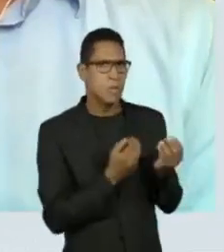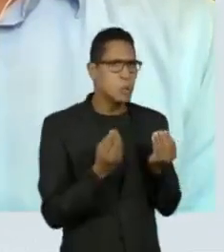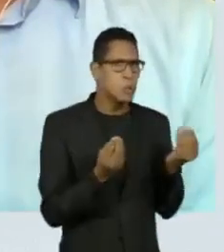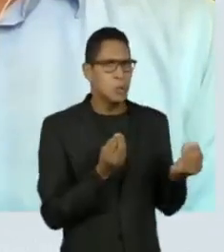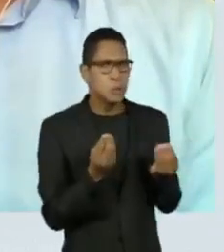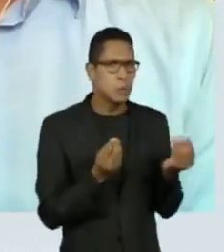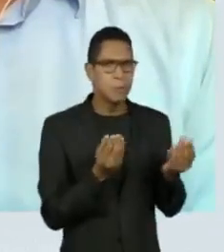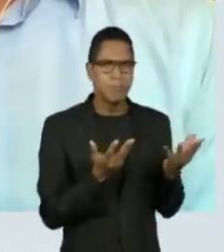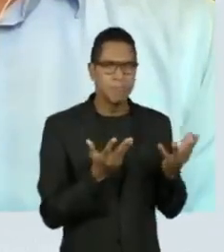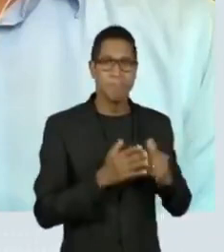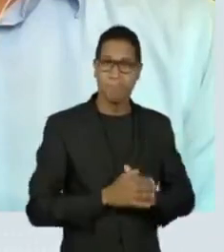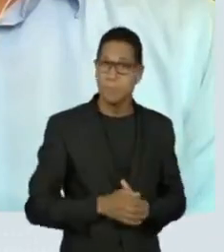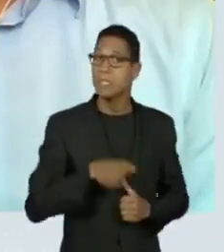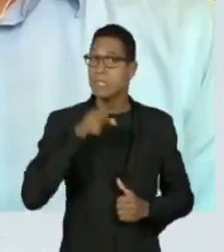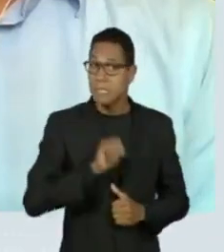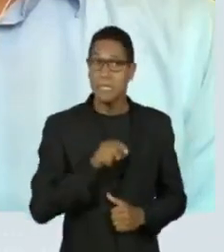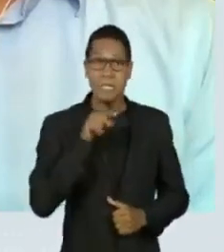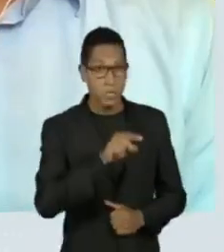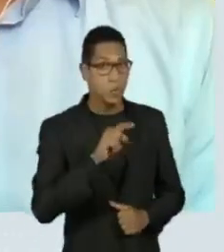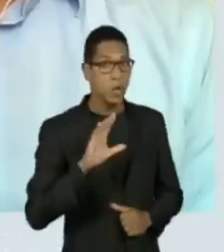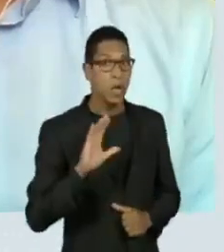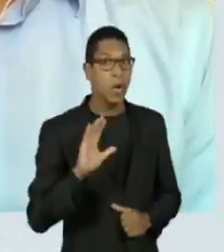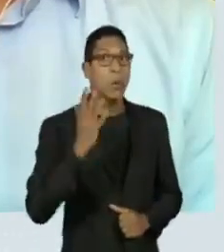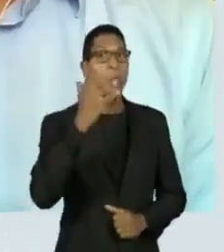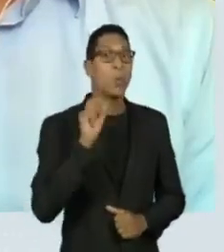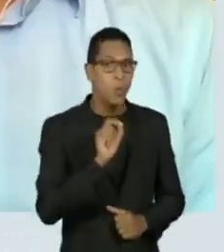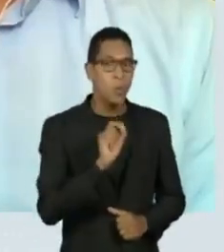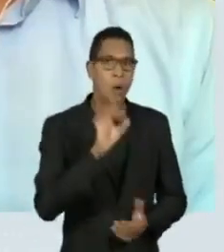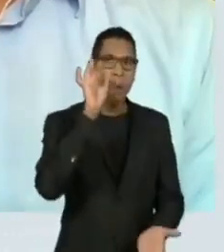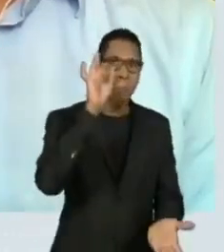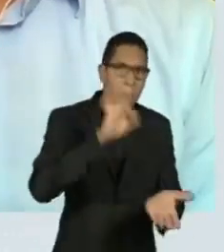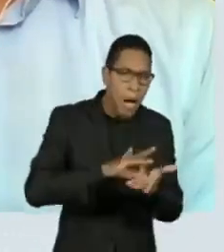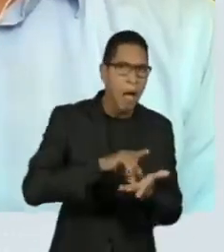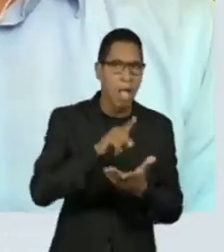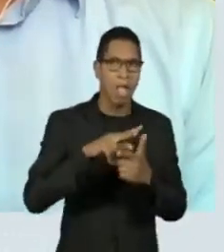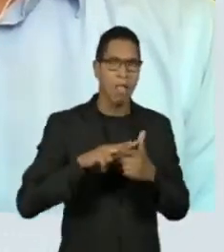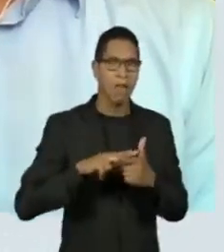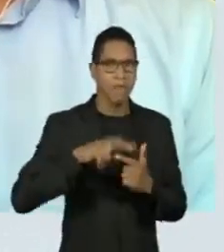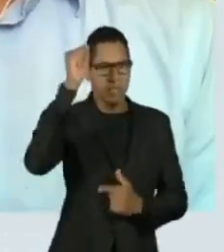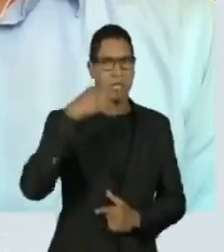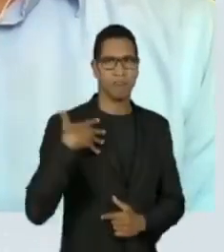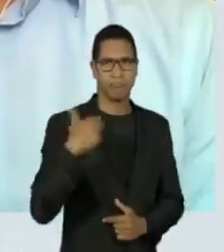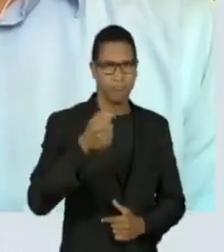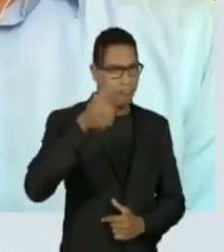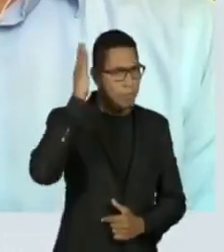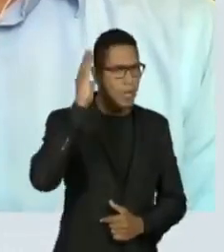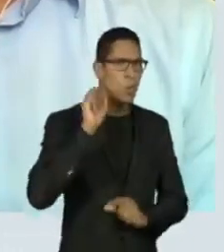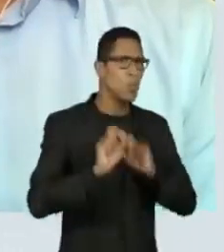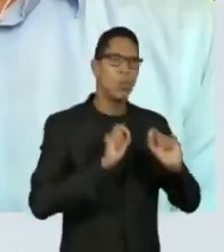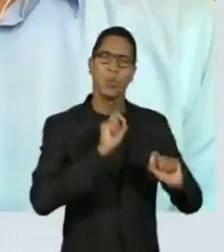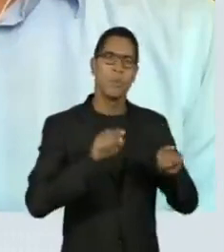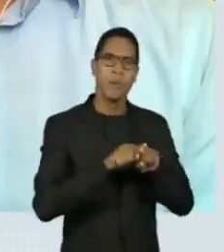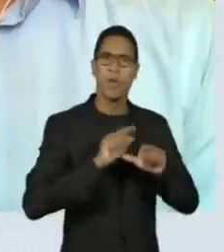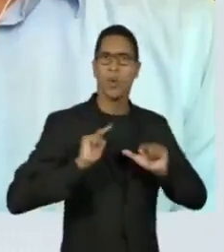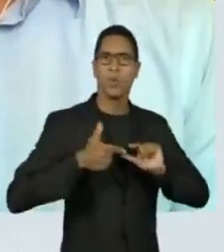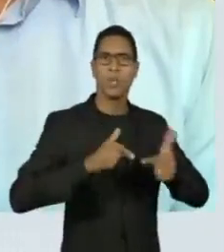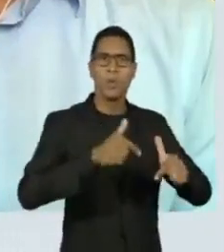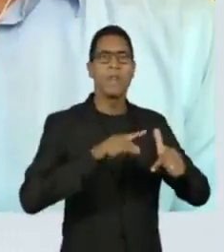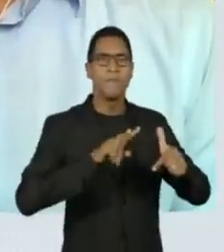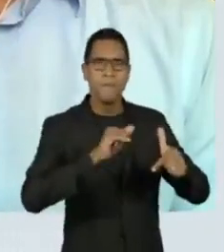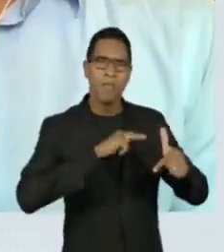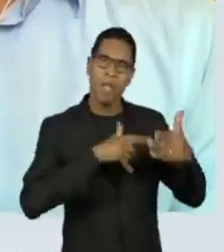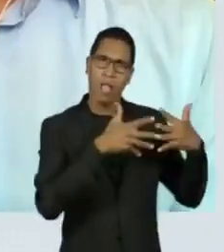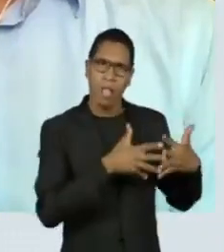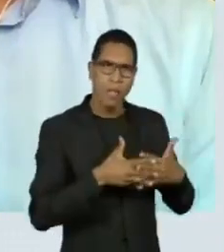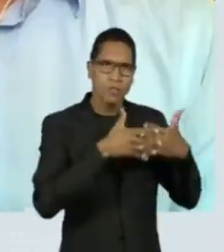desta vitória. No caso disto, deste cenário se confirmar, que consequências isso pode ter, não só para os